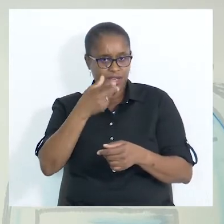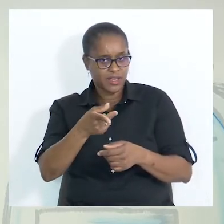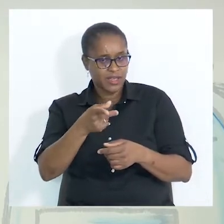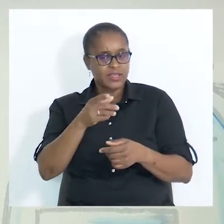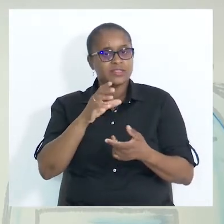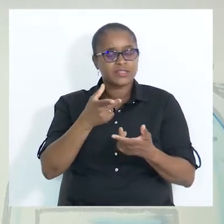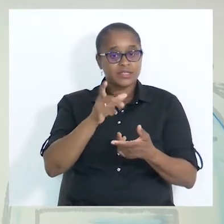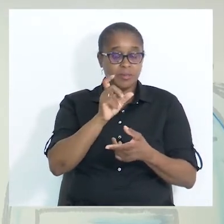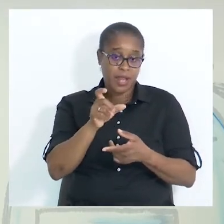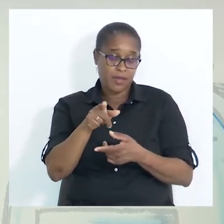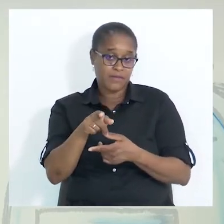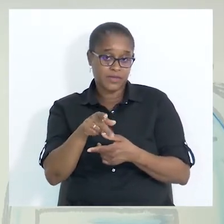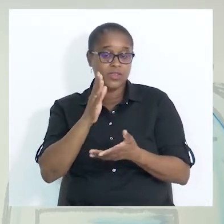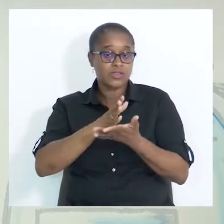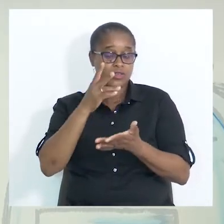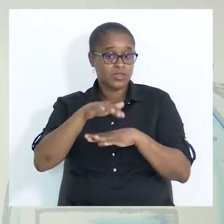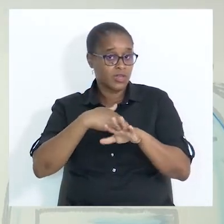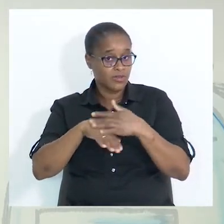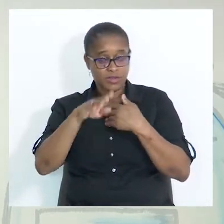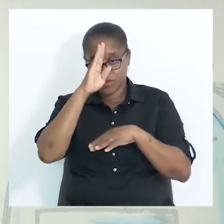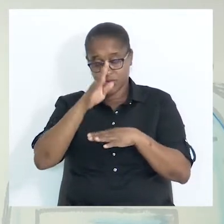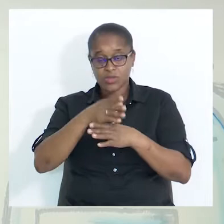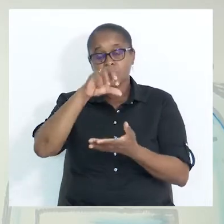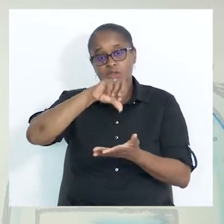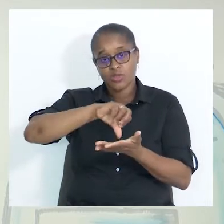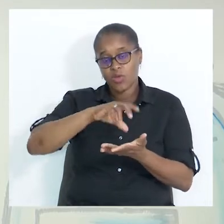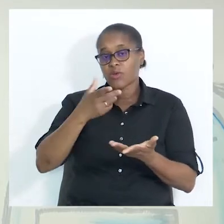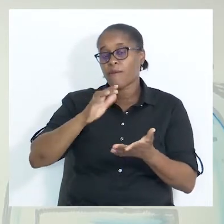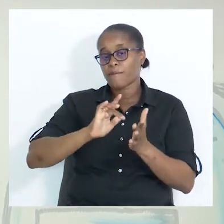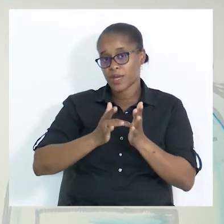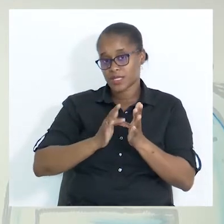essas consoantes só se realiza no território